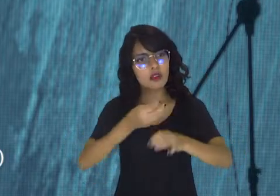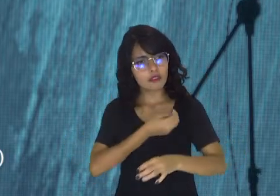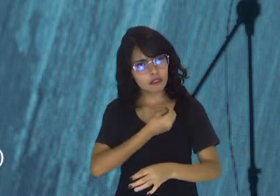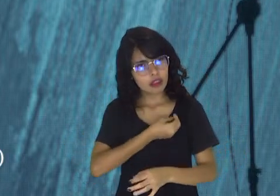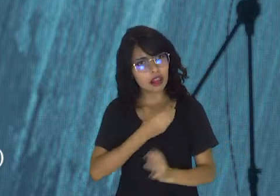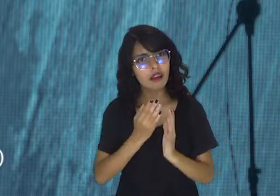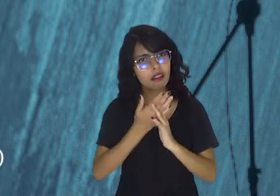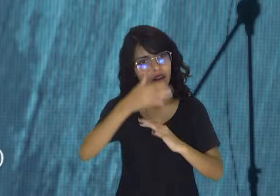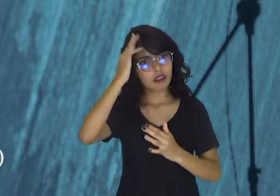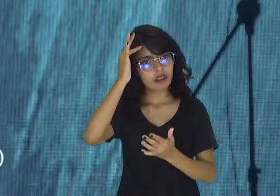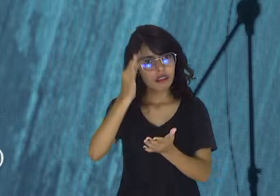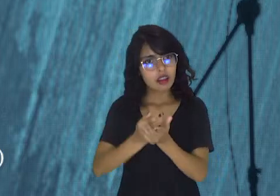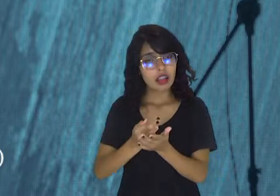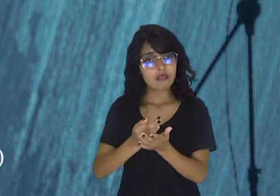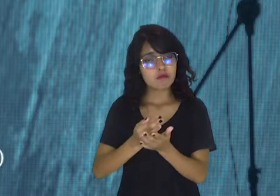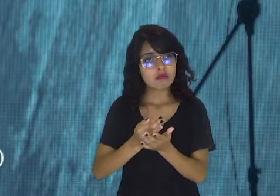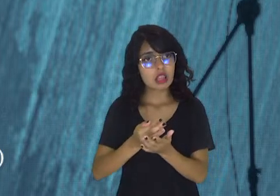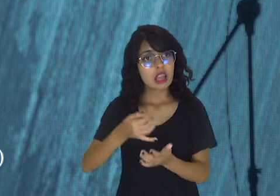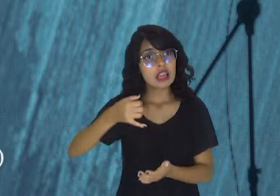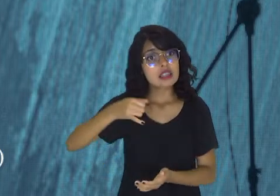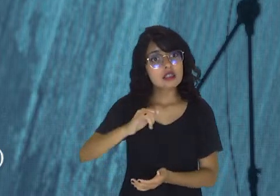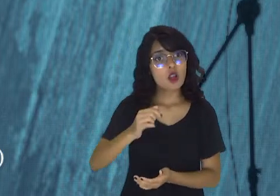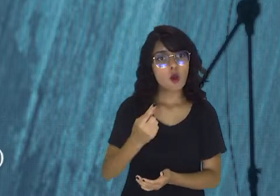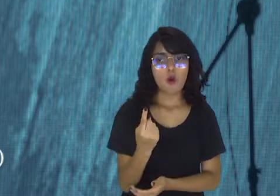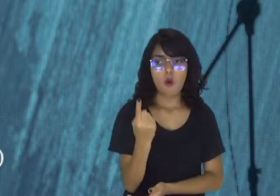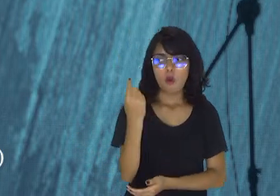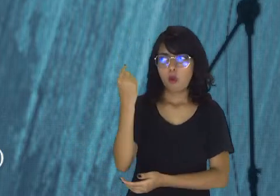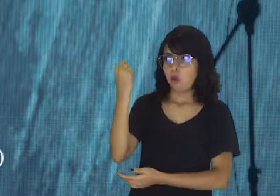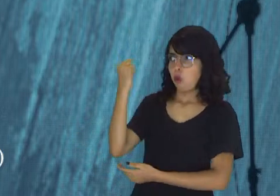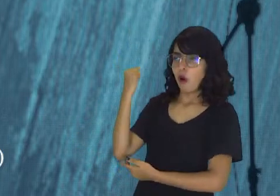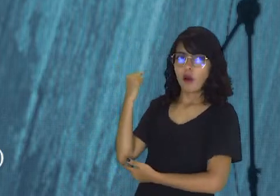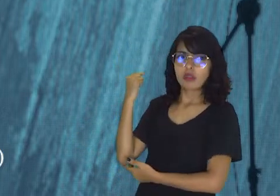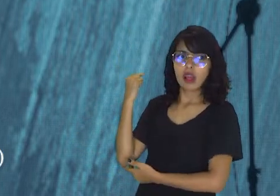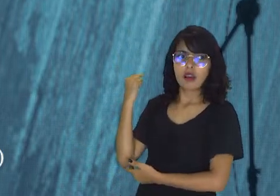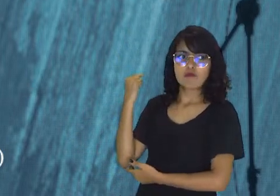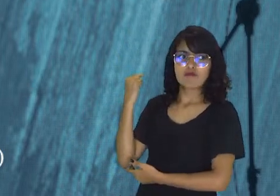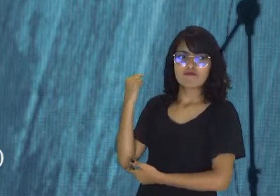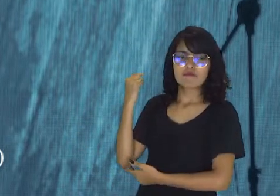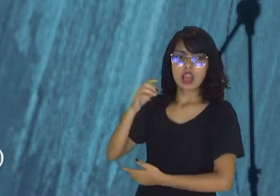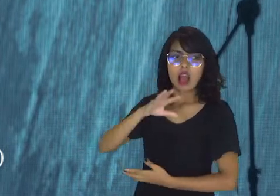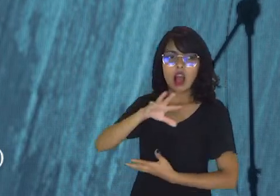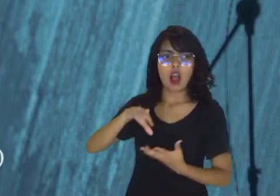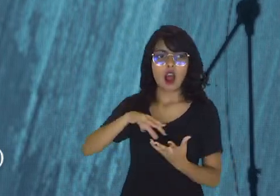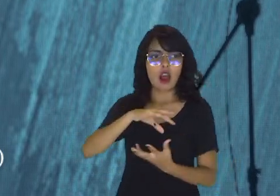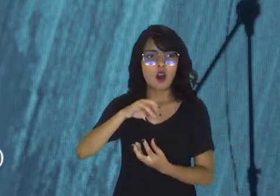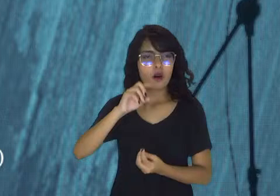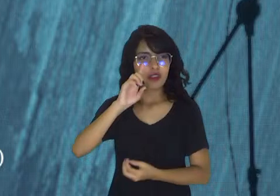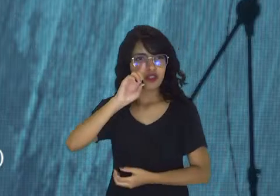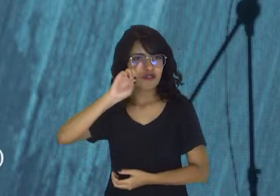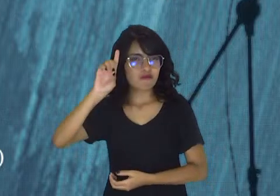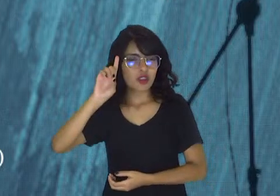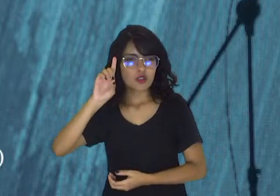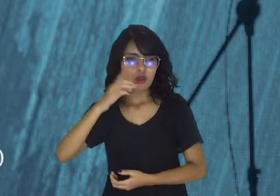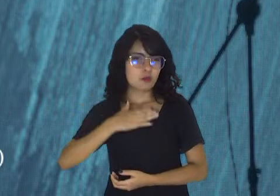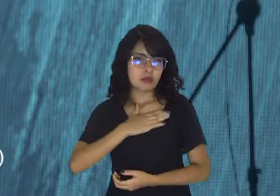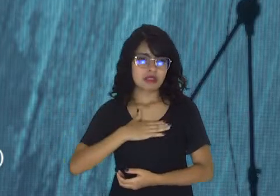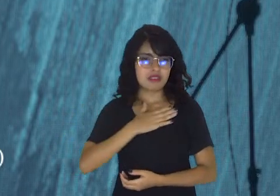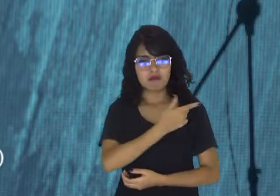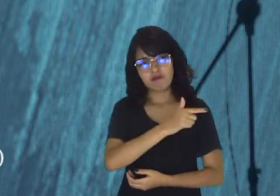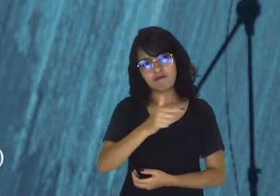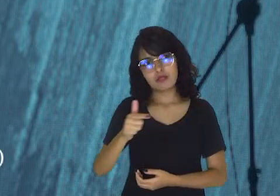ele recuar, a minha alma não tem prazer nele. Isso aqui tem também a ver com o nosso viver na